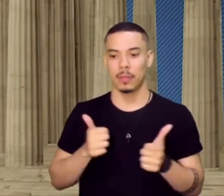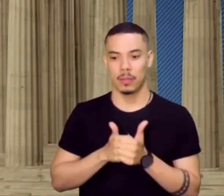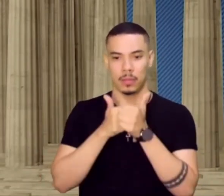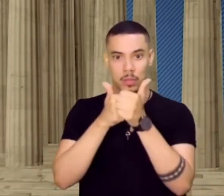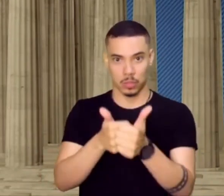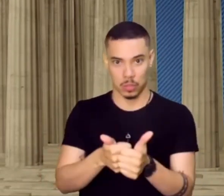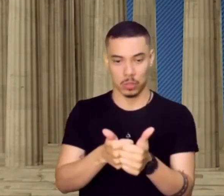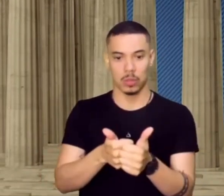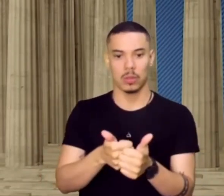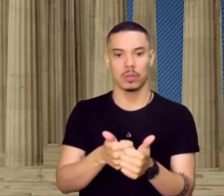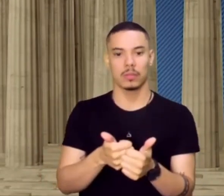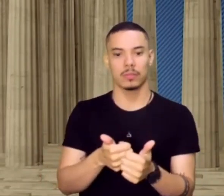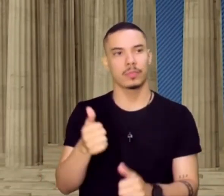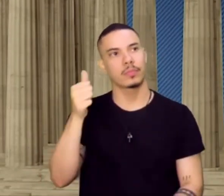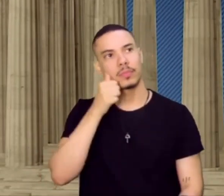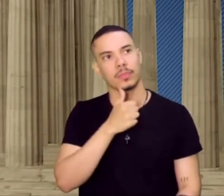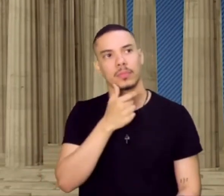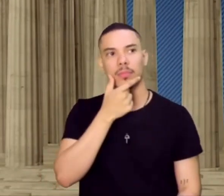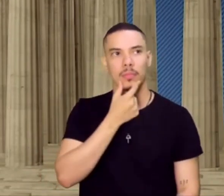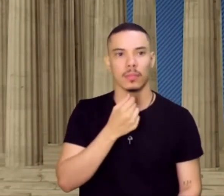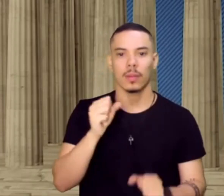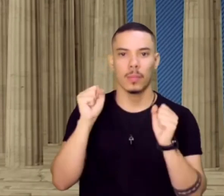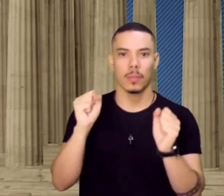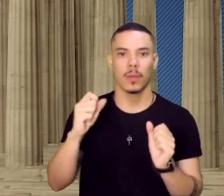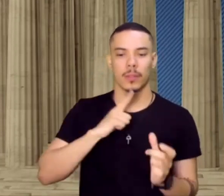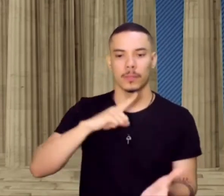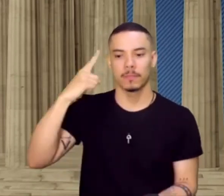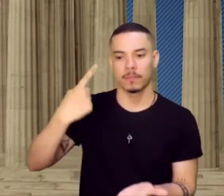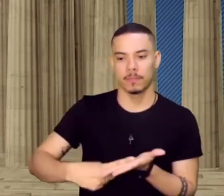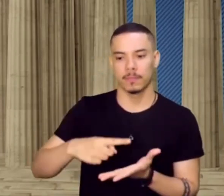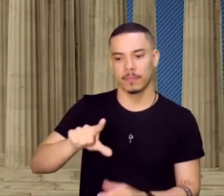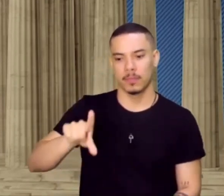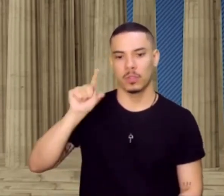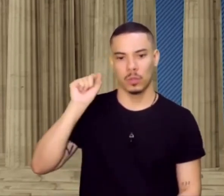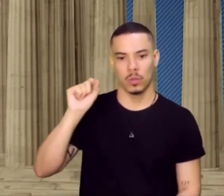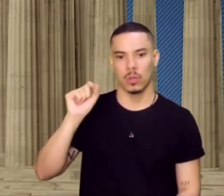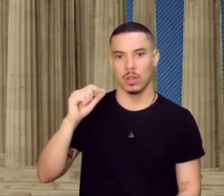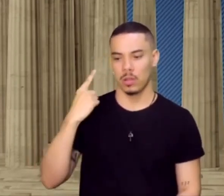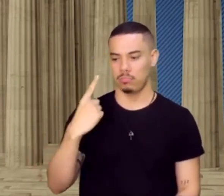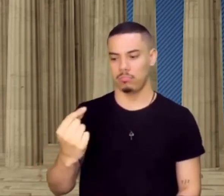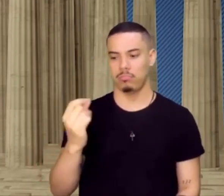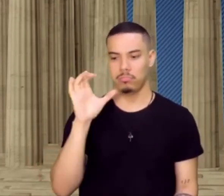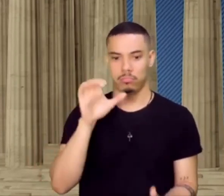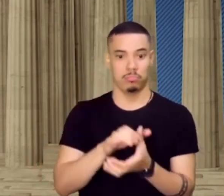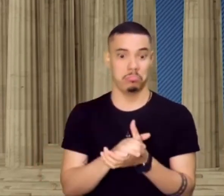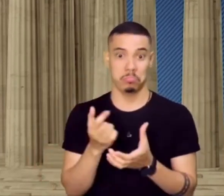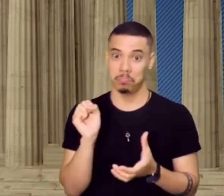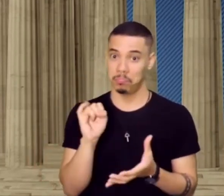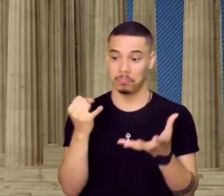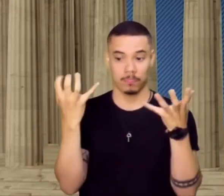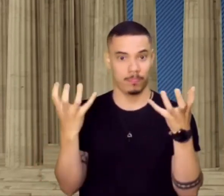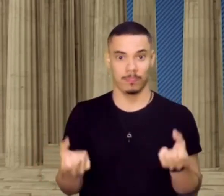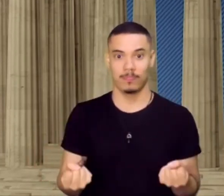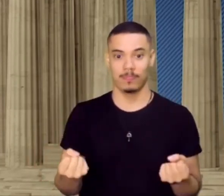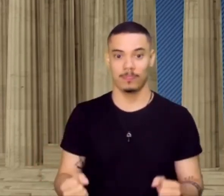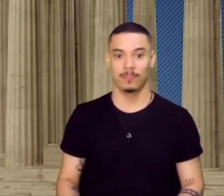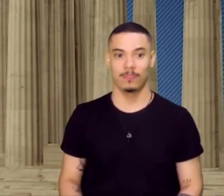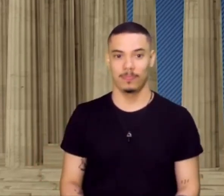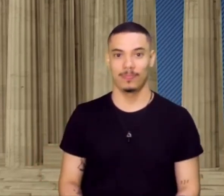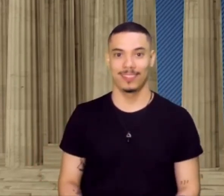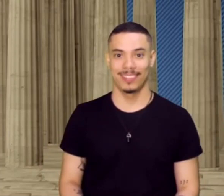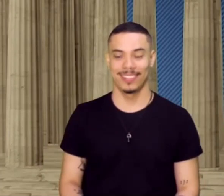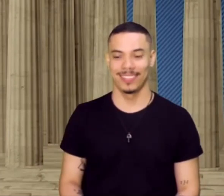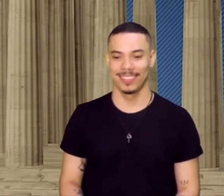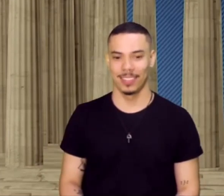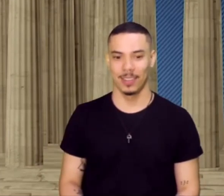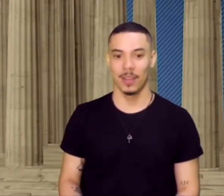com um acordo entre a mulher e o homem, pode constituir, um escolher o outro, se o outro aceitar e etc.